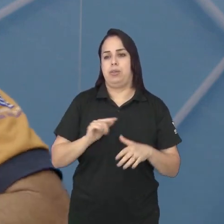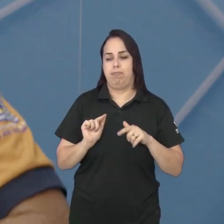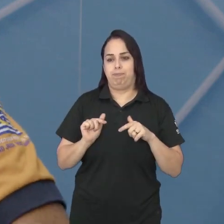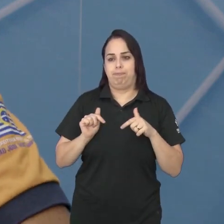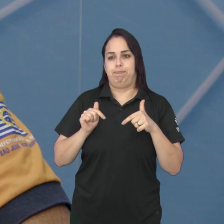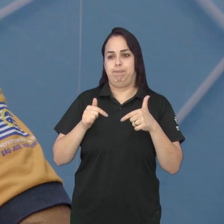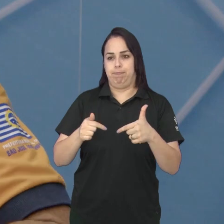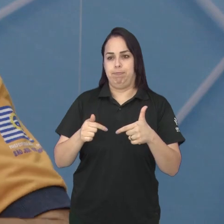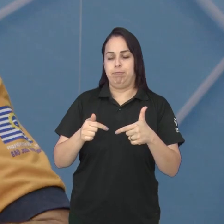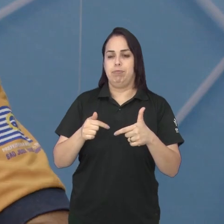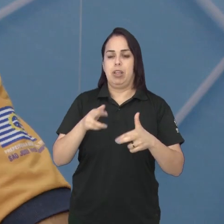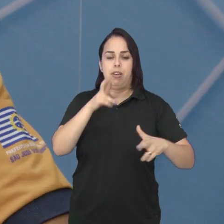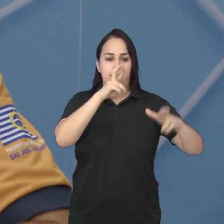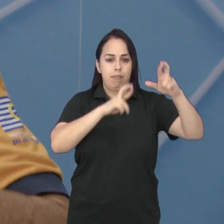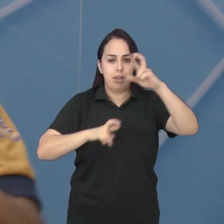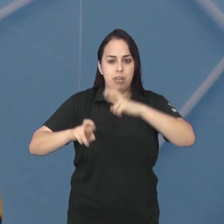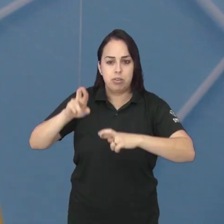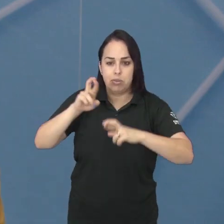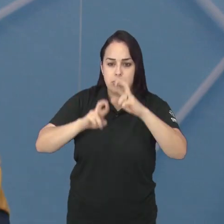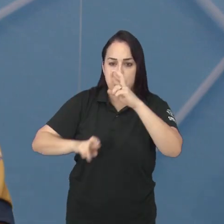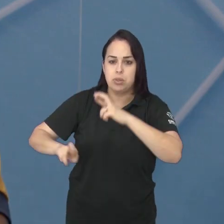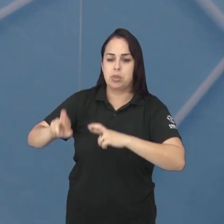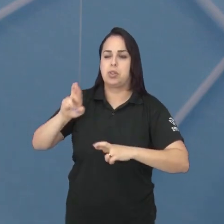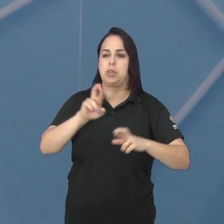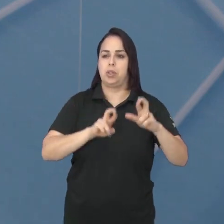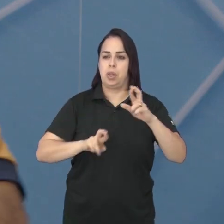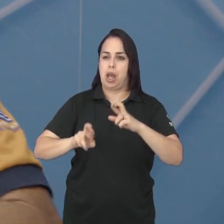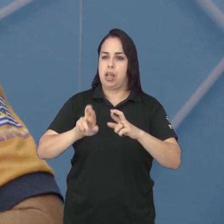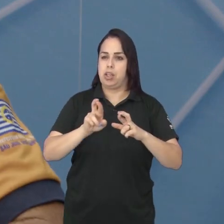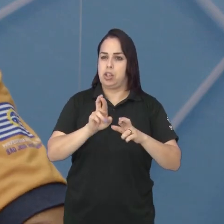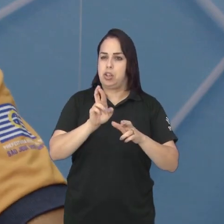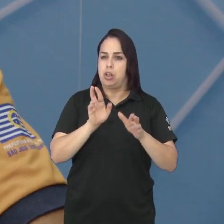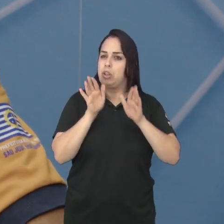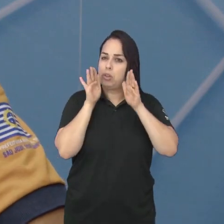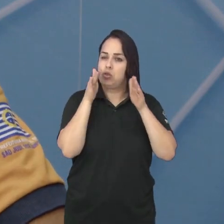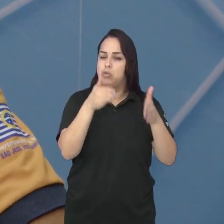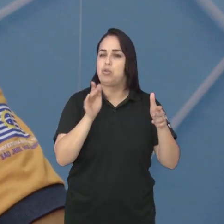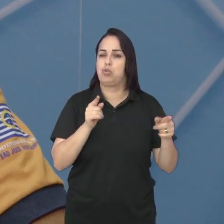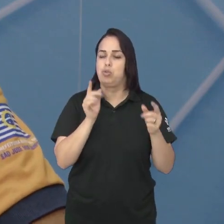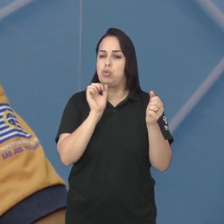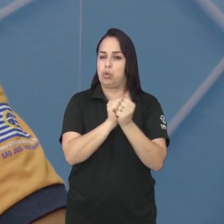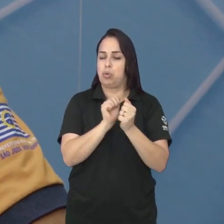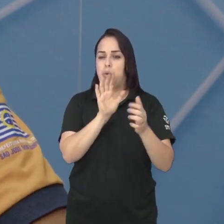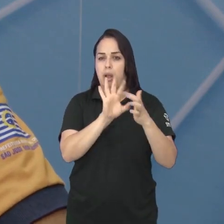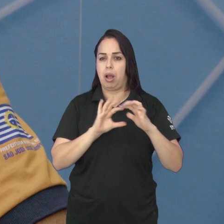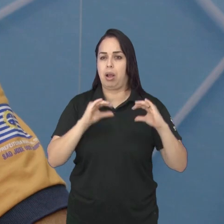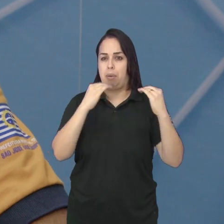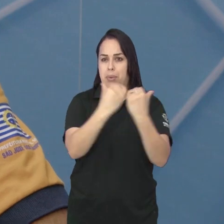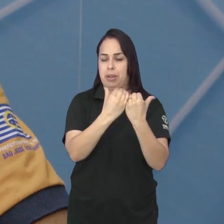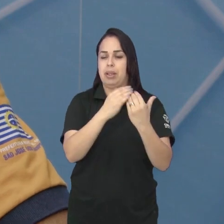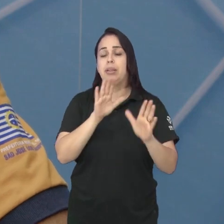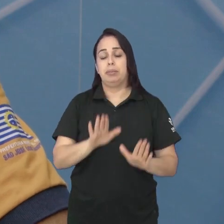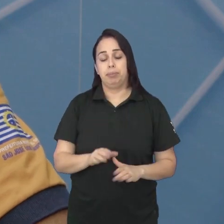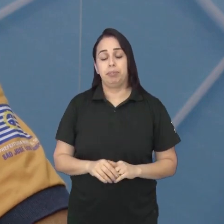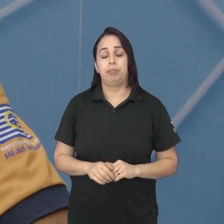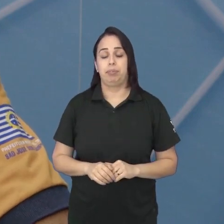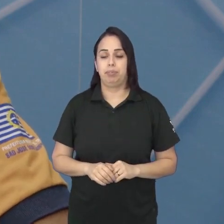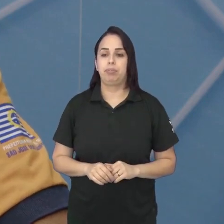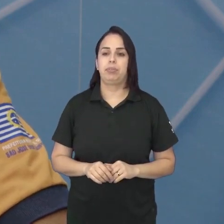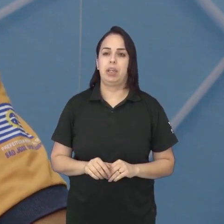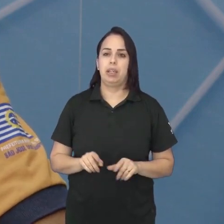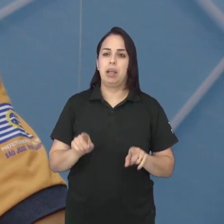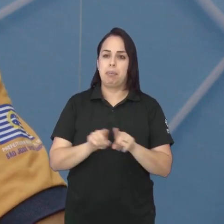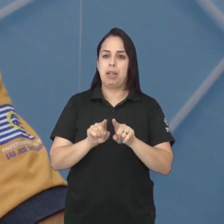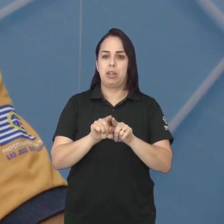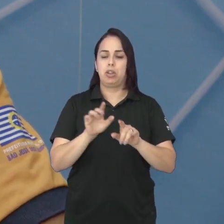as ações que a gente fala de vistoria de campo, né, que é toda a linguagem de trabalho já diretamente com a comunidade, a gente já começa a realizar.